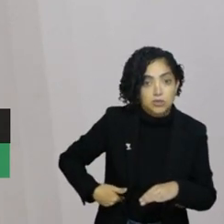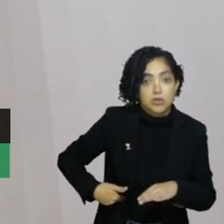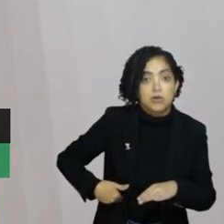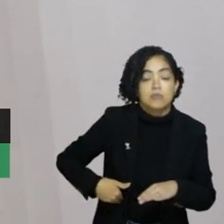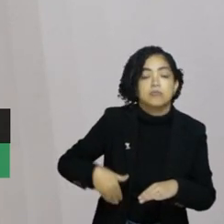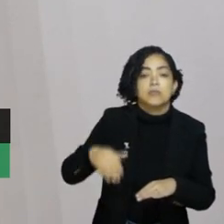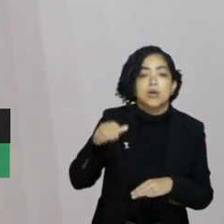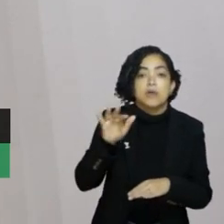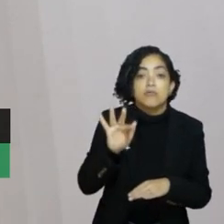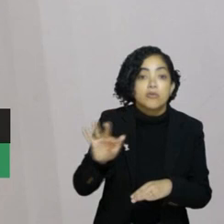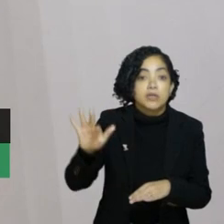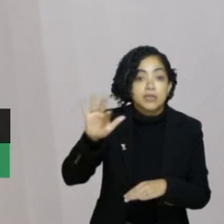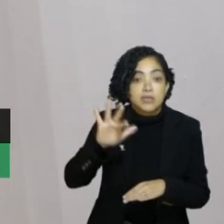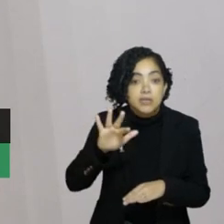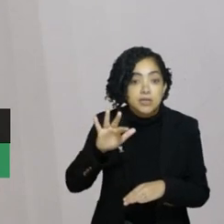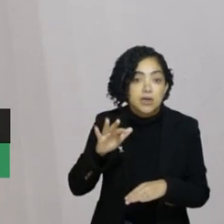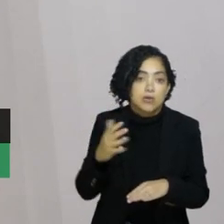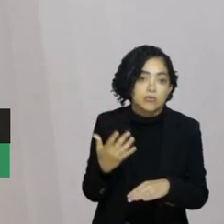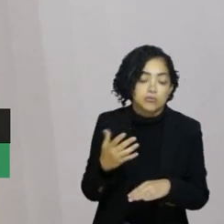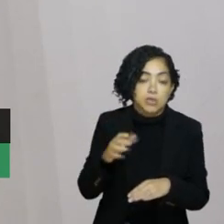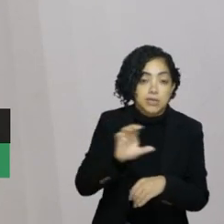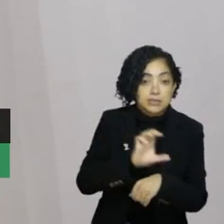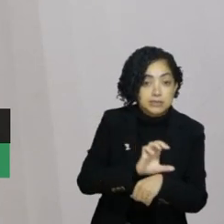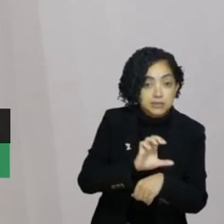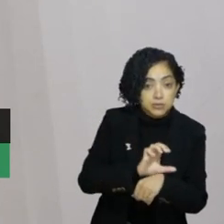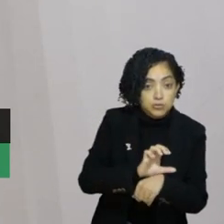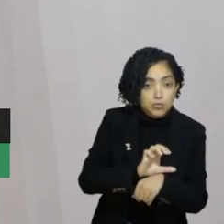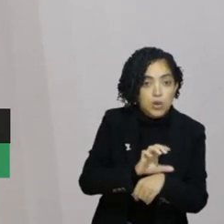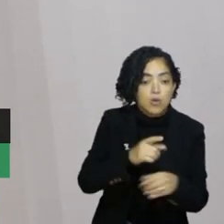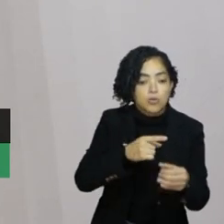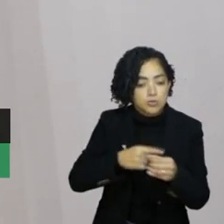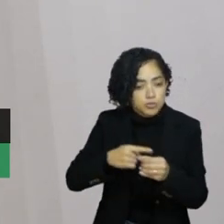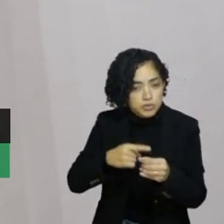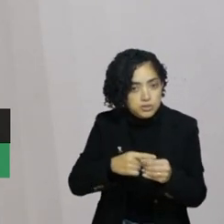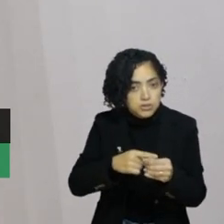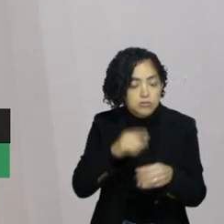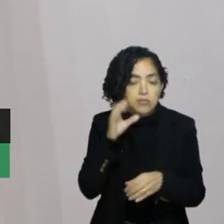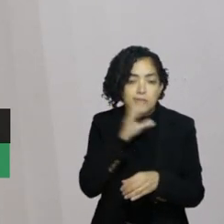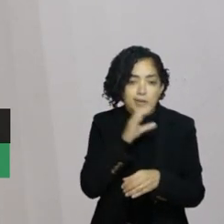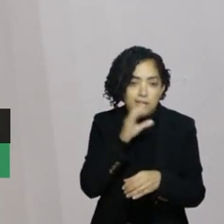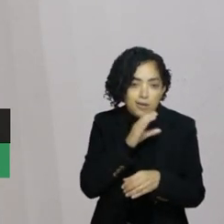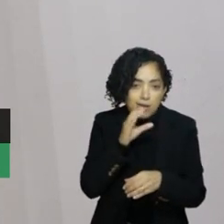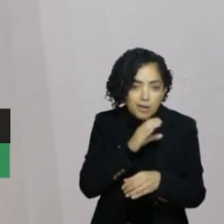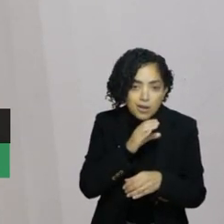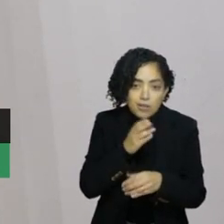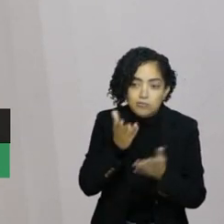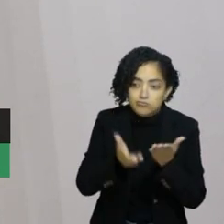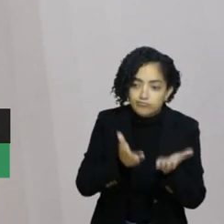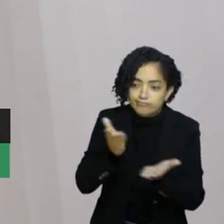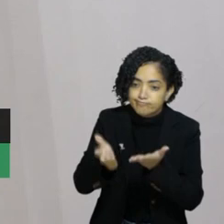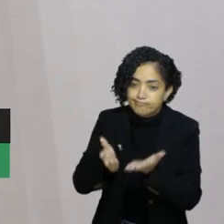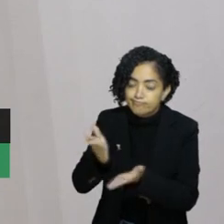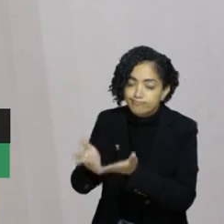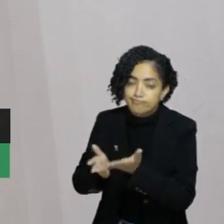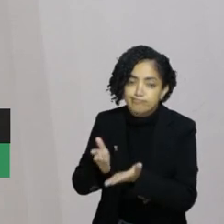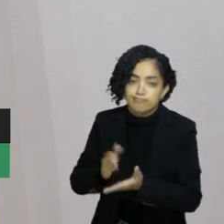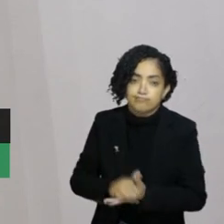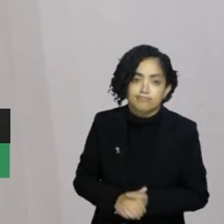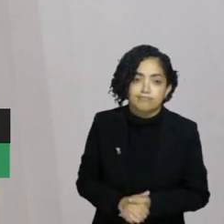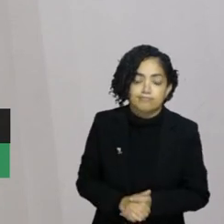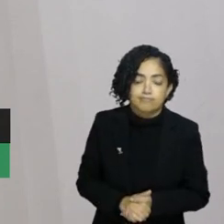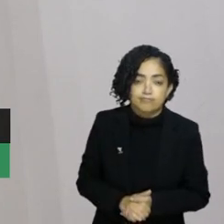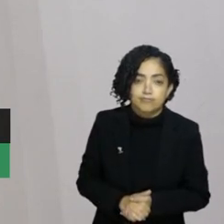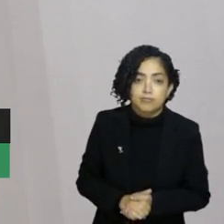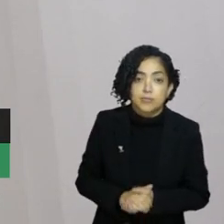estadual e dos municipais para o rápido atendimento das suas demandas e recuperação das suas cidades.